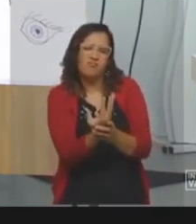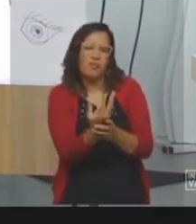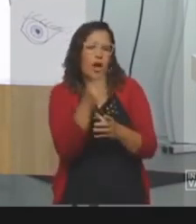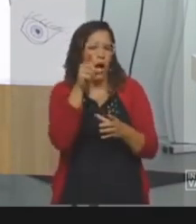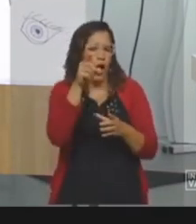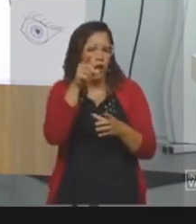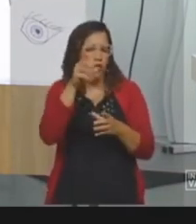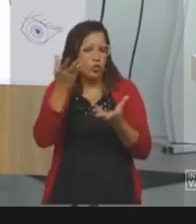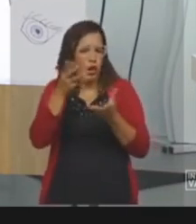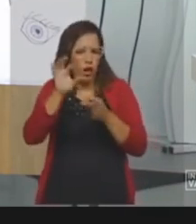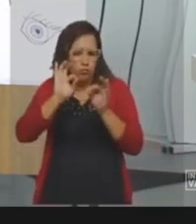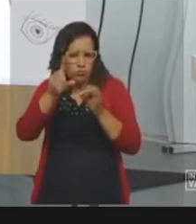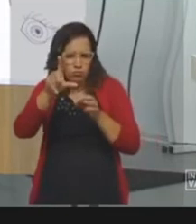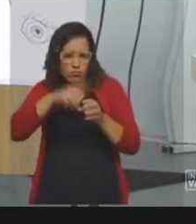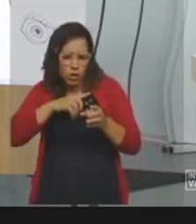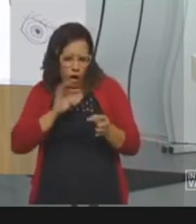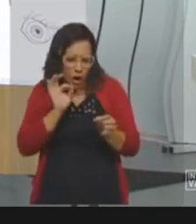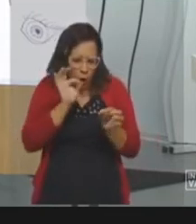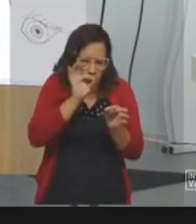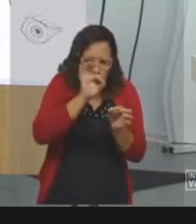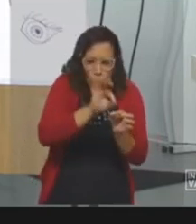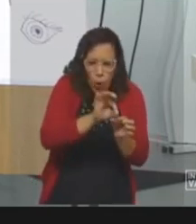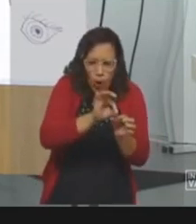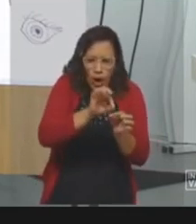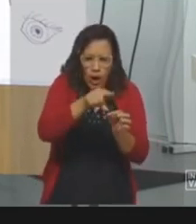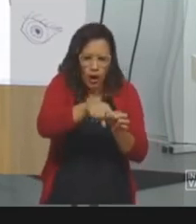gene lá que ajuda ela a crescer mais rápido.